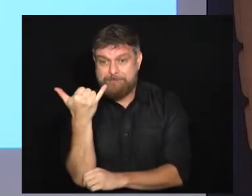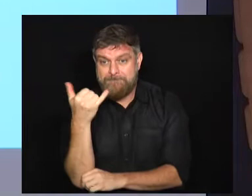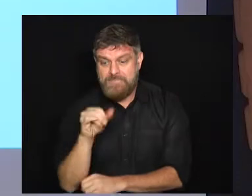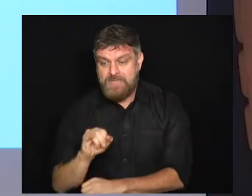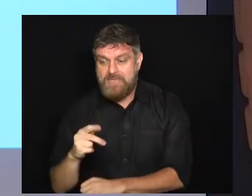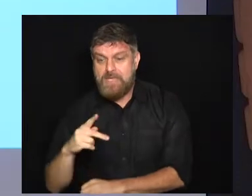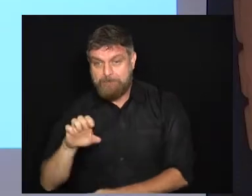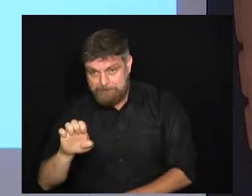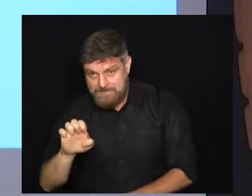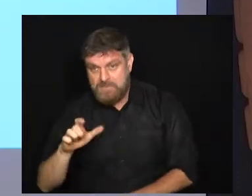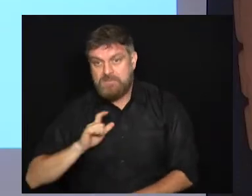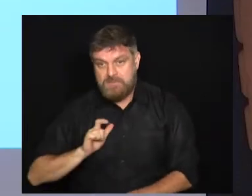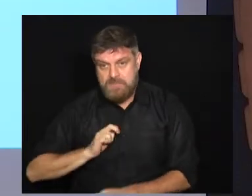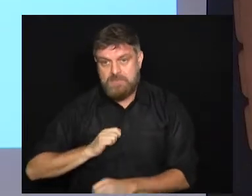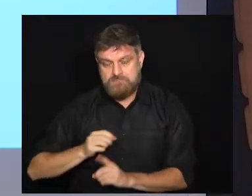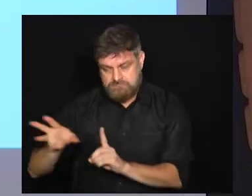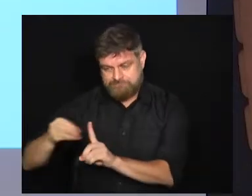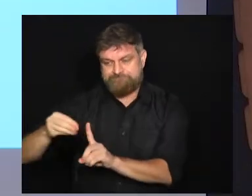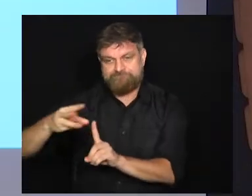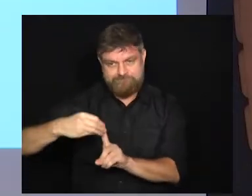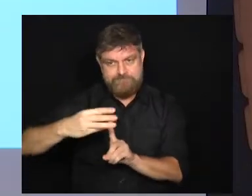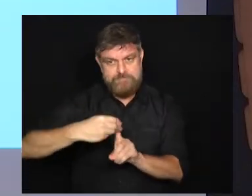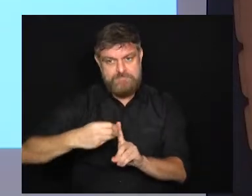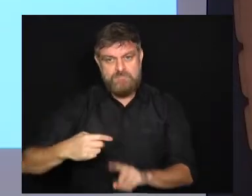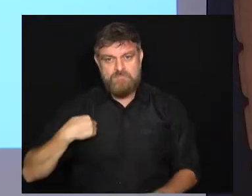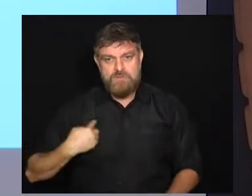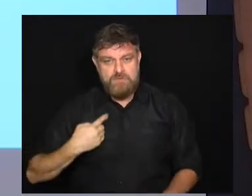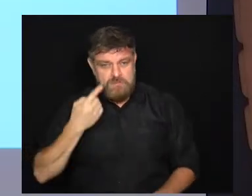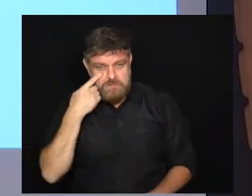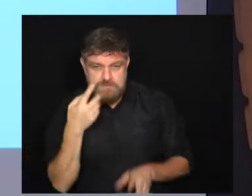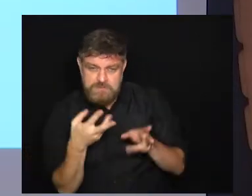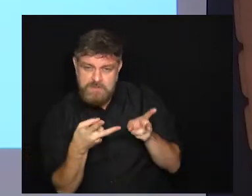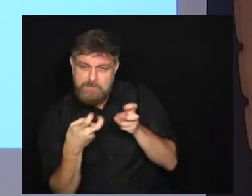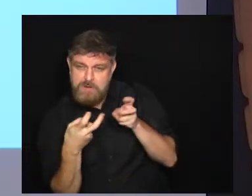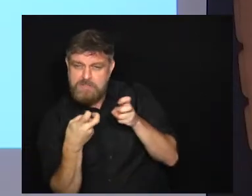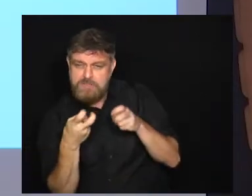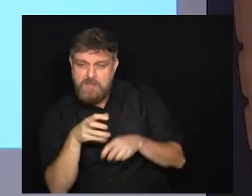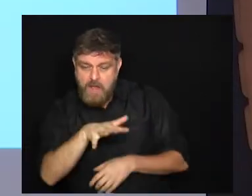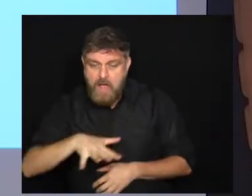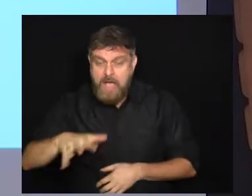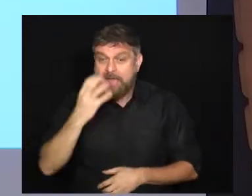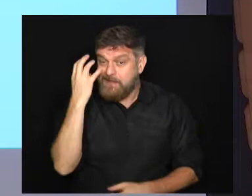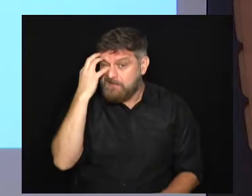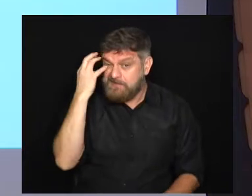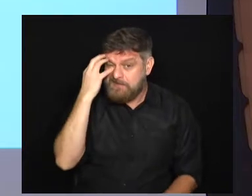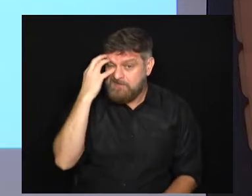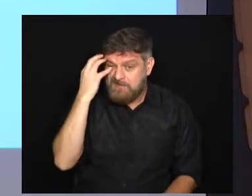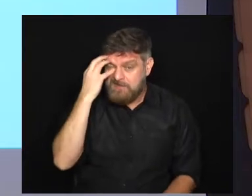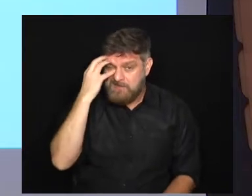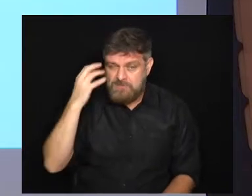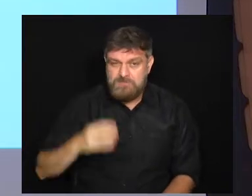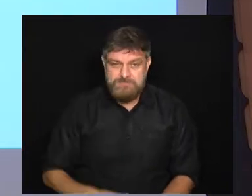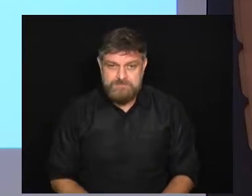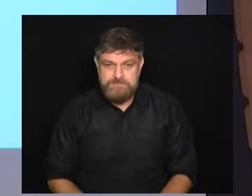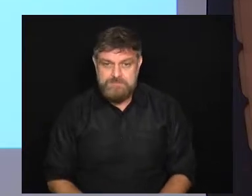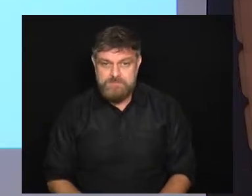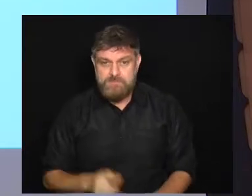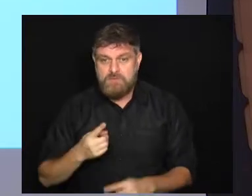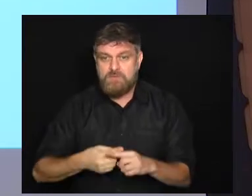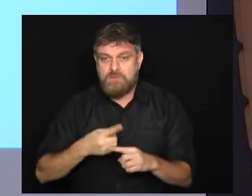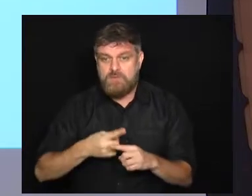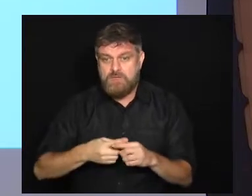mapa em números absolutos, chama atenção aqui a área do Taquaral, né? Porque é uma